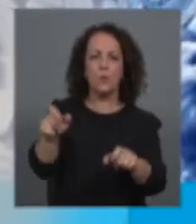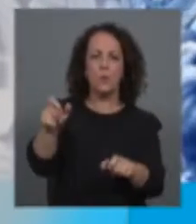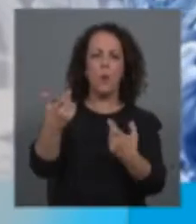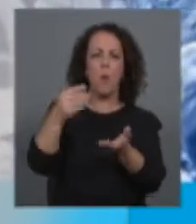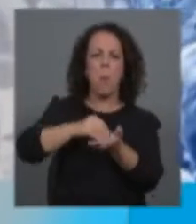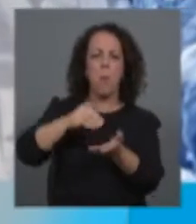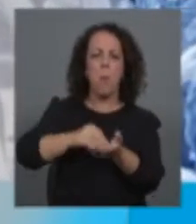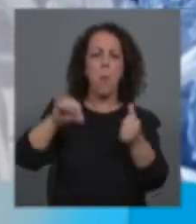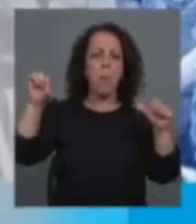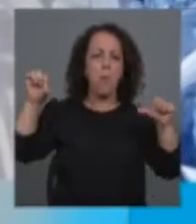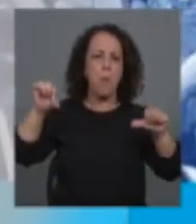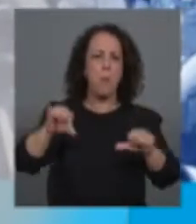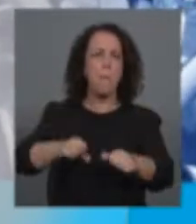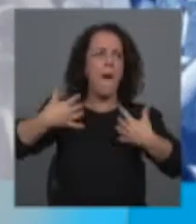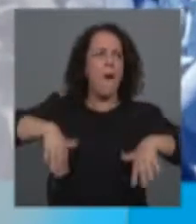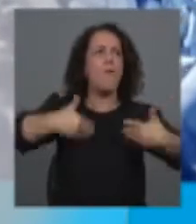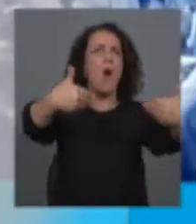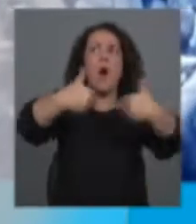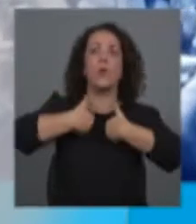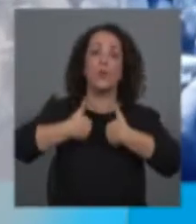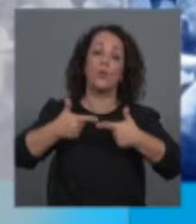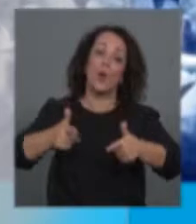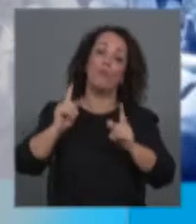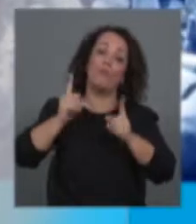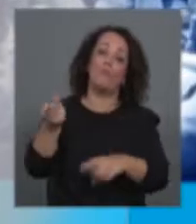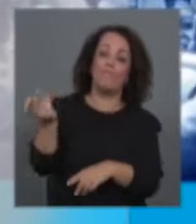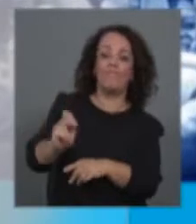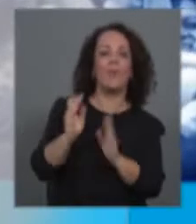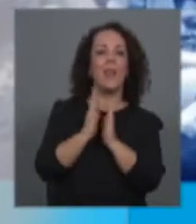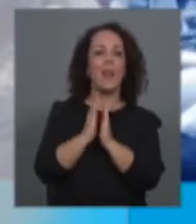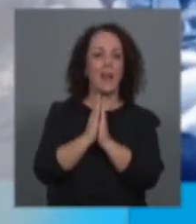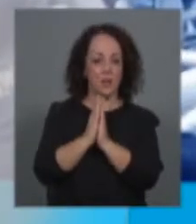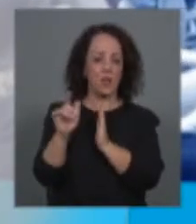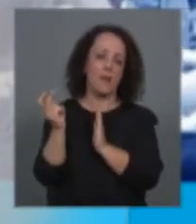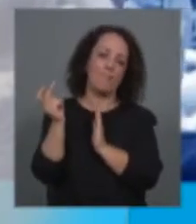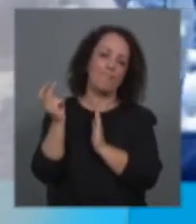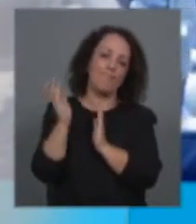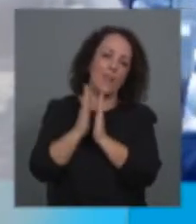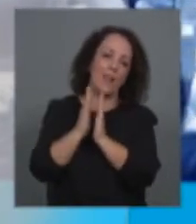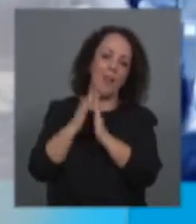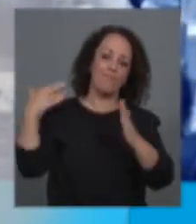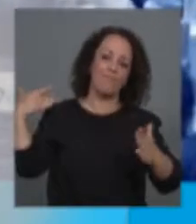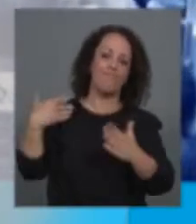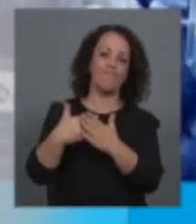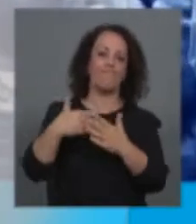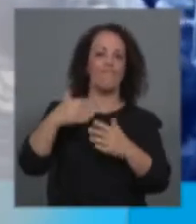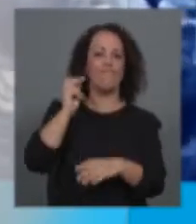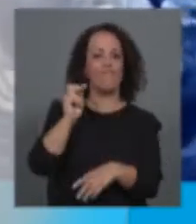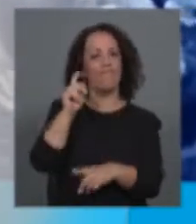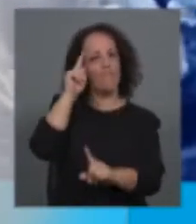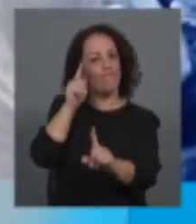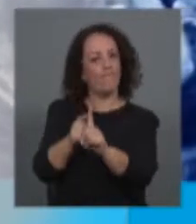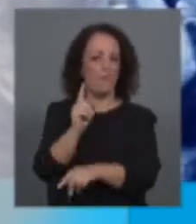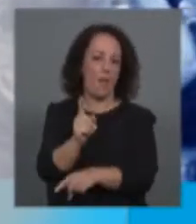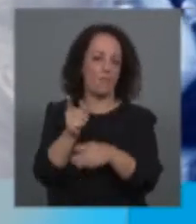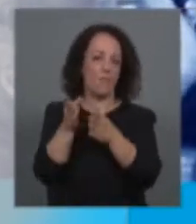pobres, mais necessitadas desta ajuda. E é aí que entra a Igreja, e é aí que tem estado a Igreja nestes últimos anos. E agora, com